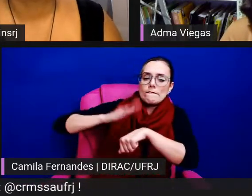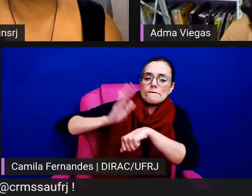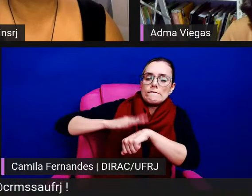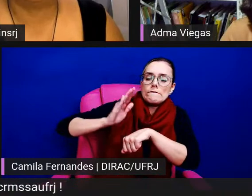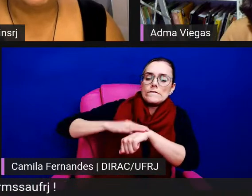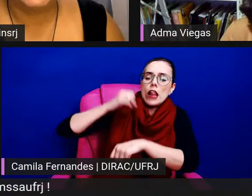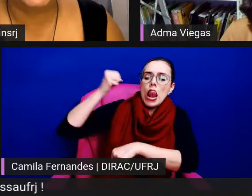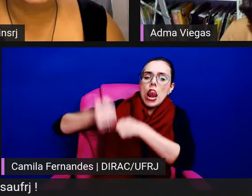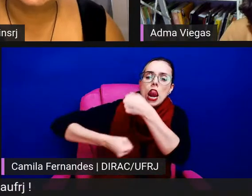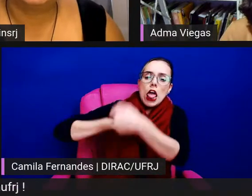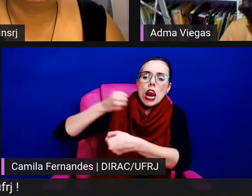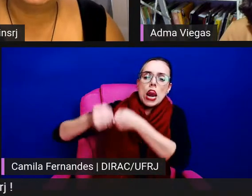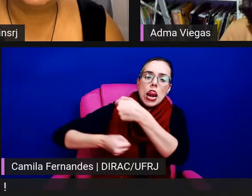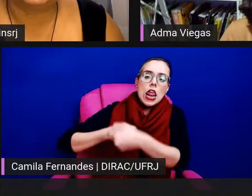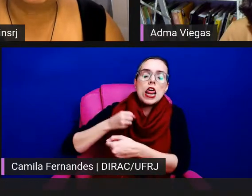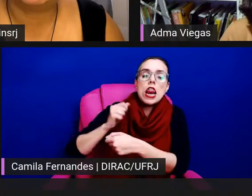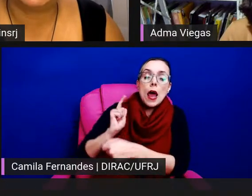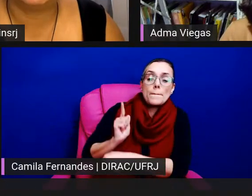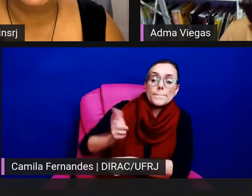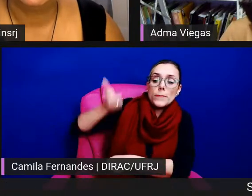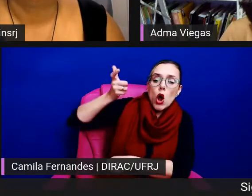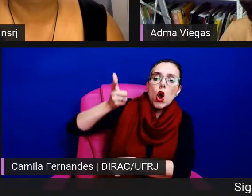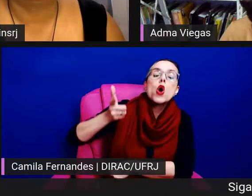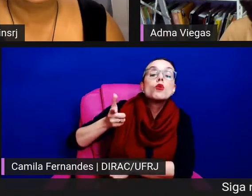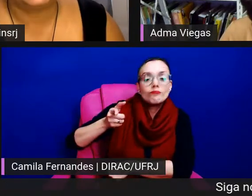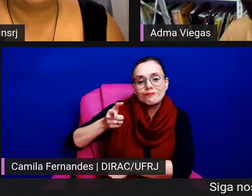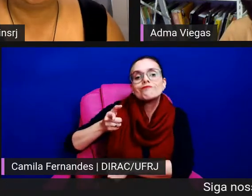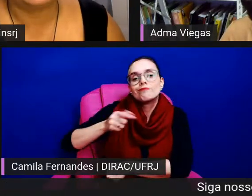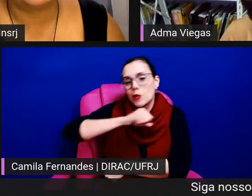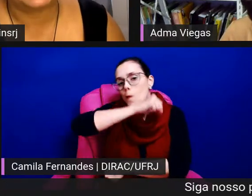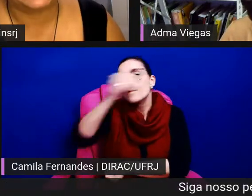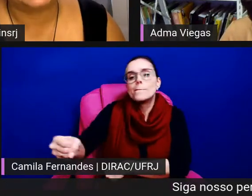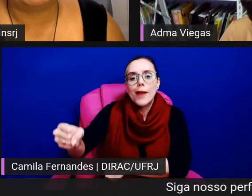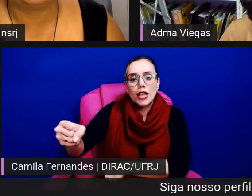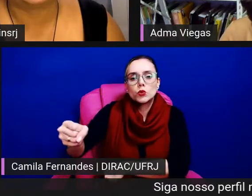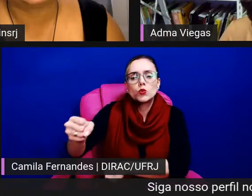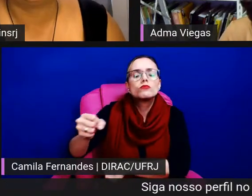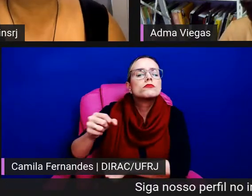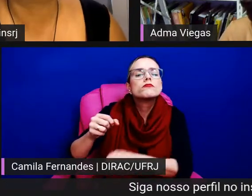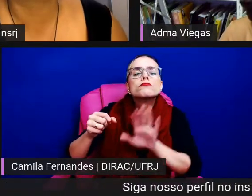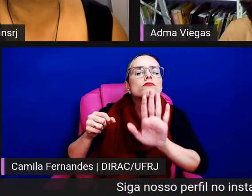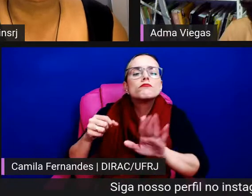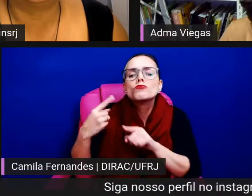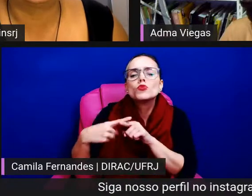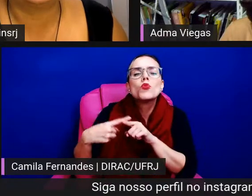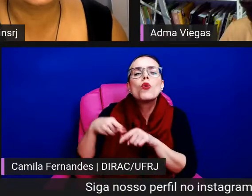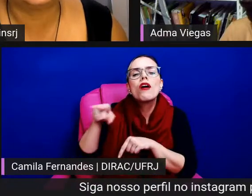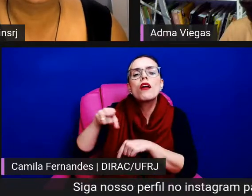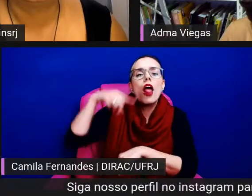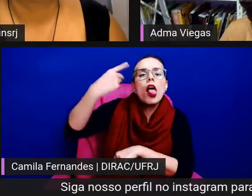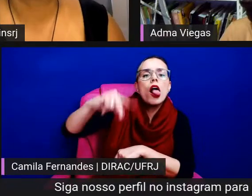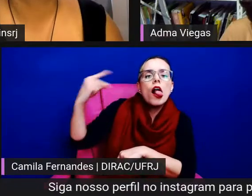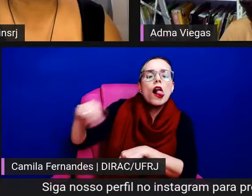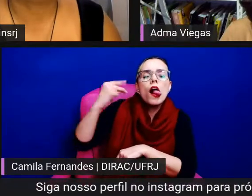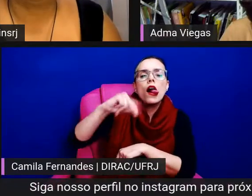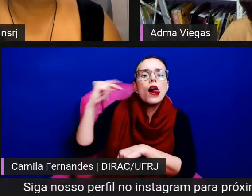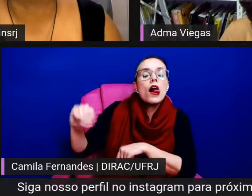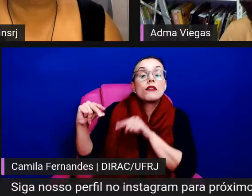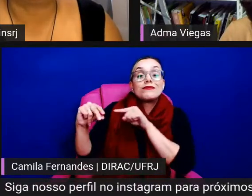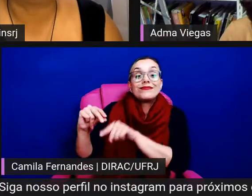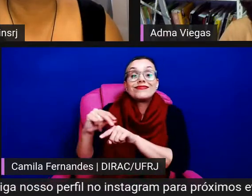Paulo, que até hoje o Estado não respondeu. Por que ela foi espancada? Porque ela reivindicou o seu direito de